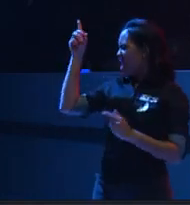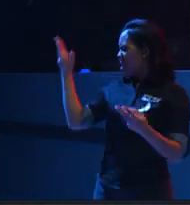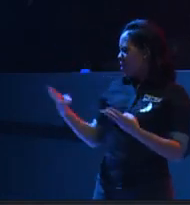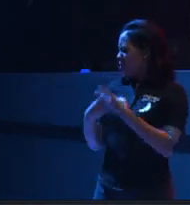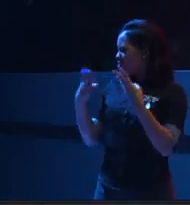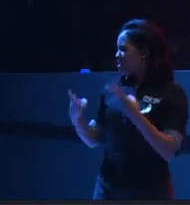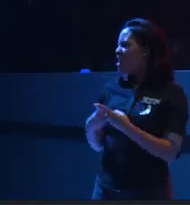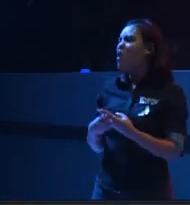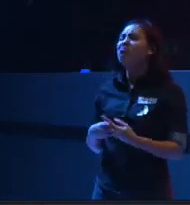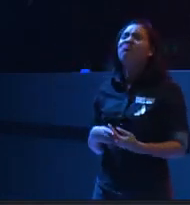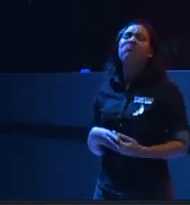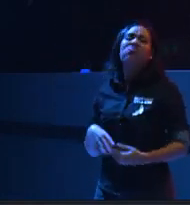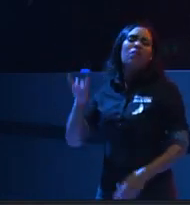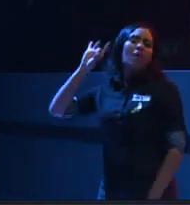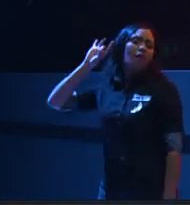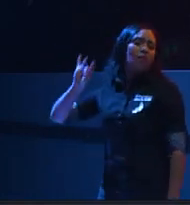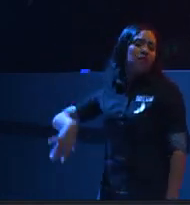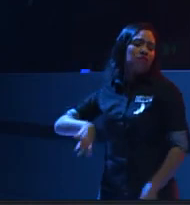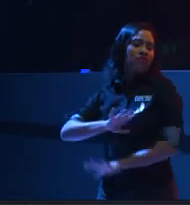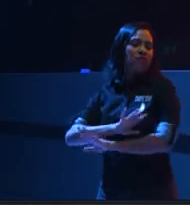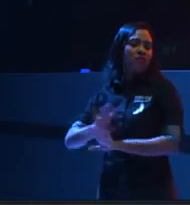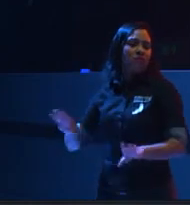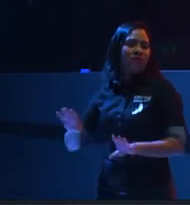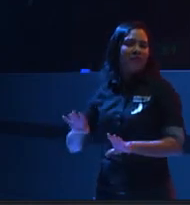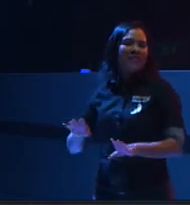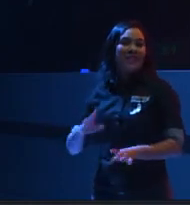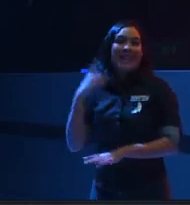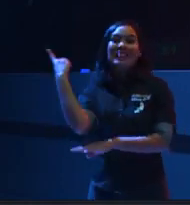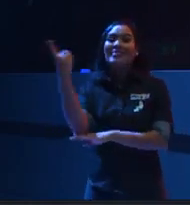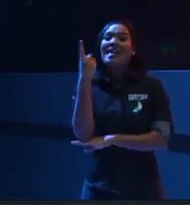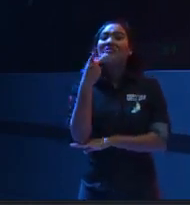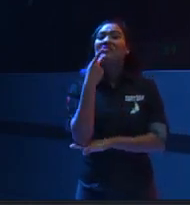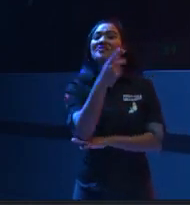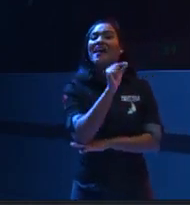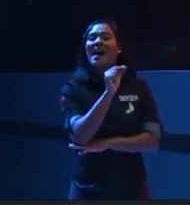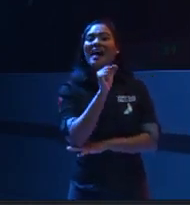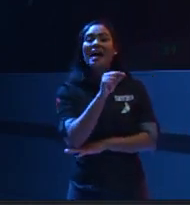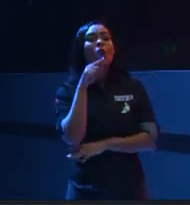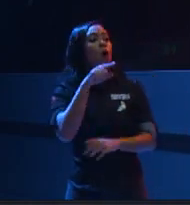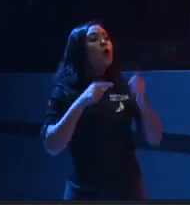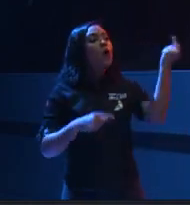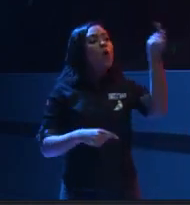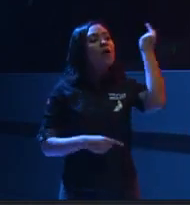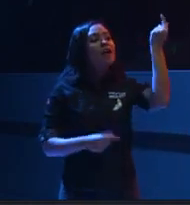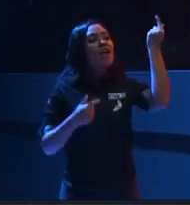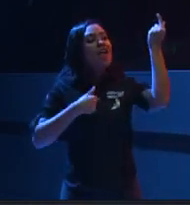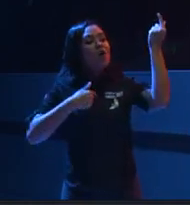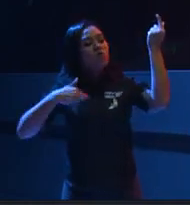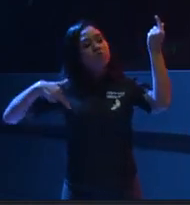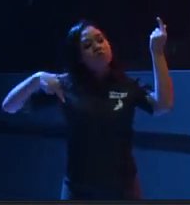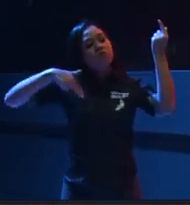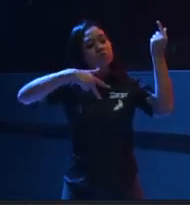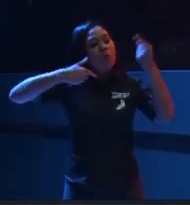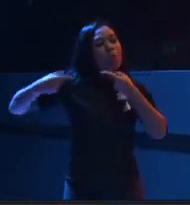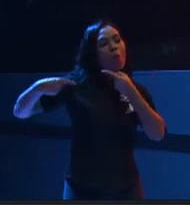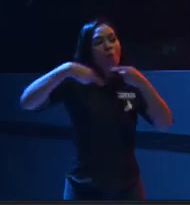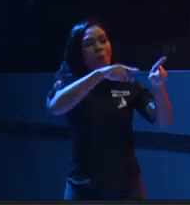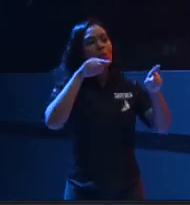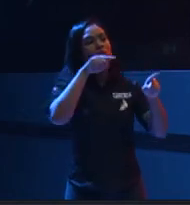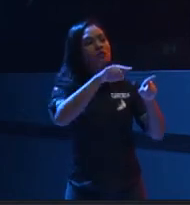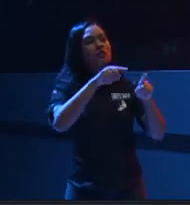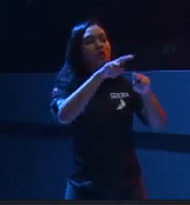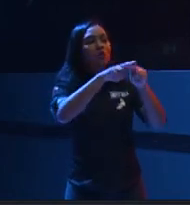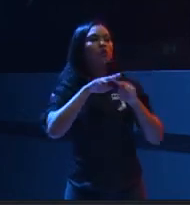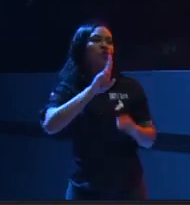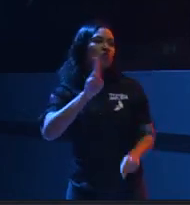fala Golias eu vou contar você em nome do senhor dos exércitos porque você arrumou confusão com ele com Deus todo-poderoso